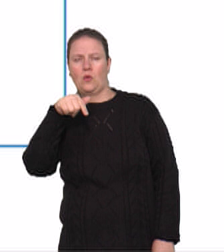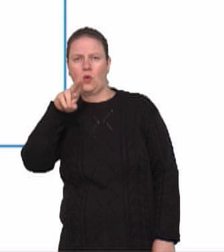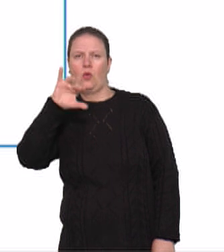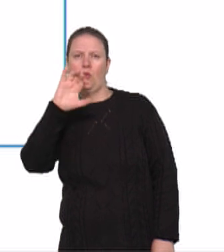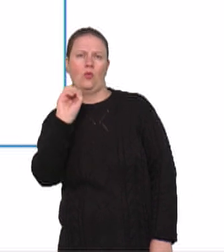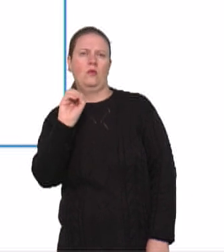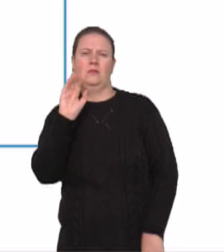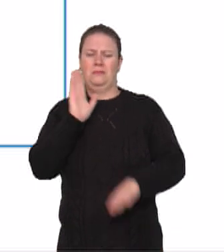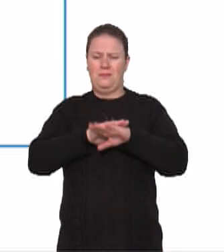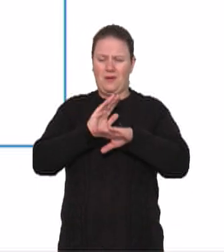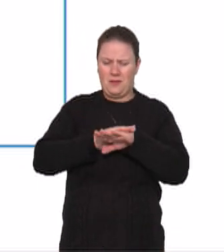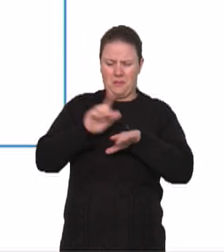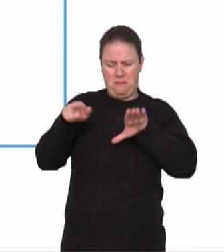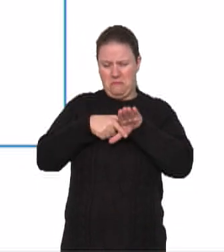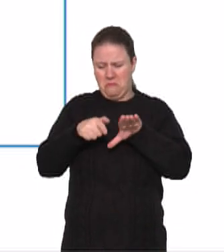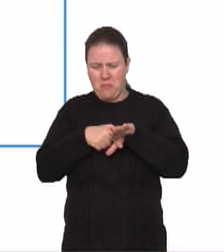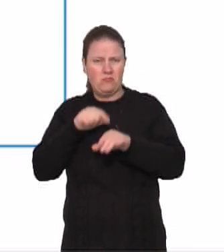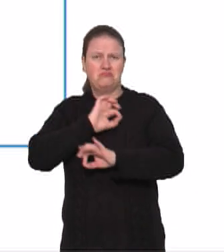parte alguma, de homem algum.